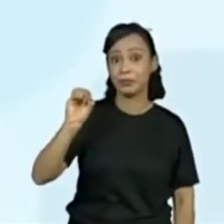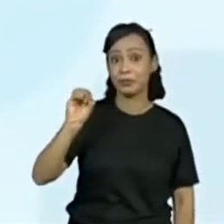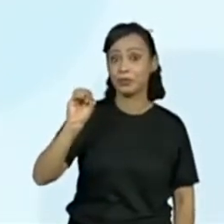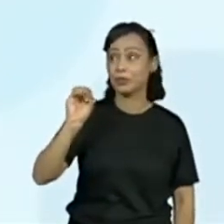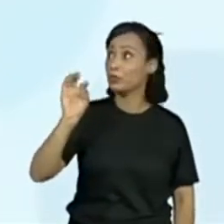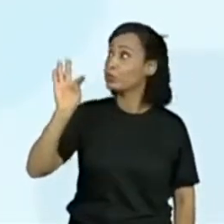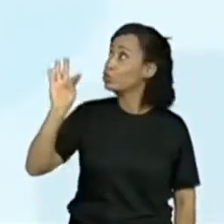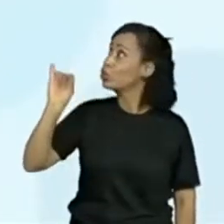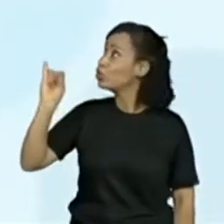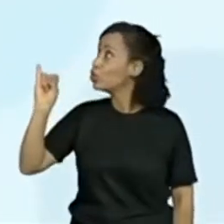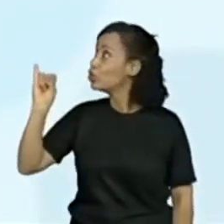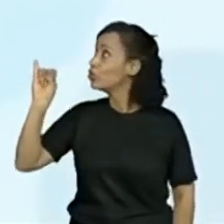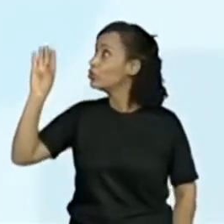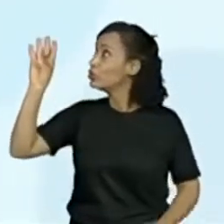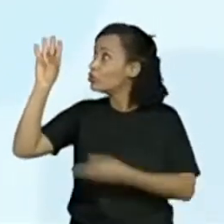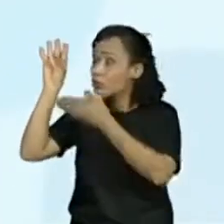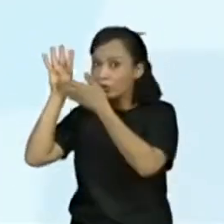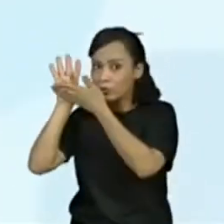ti